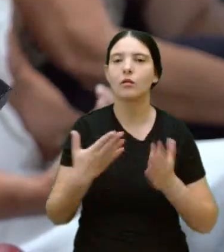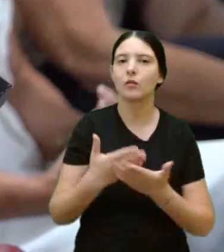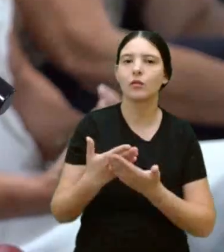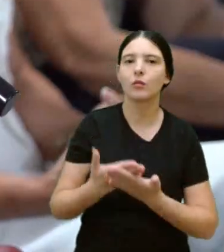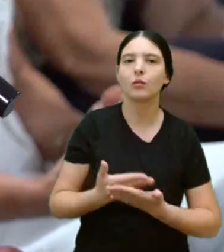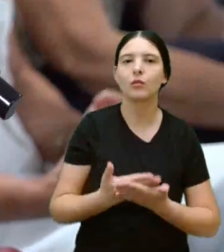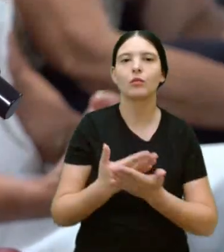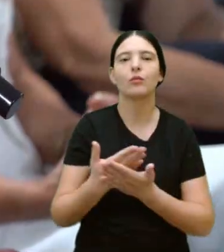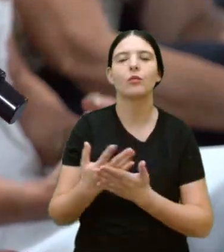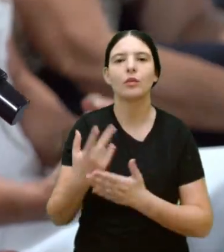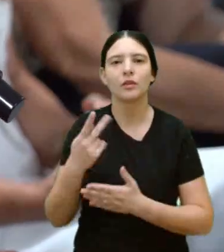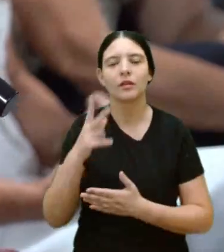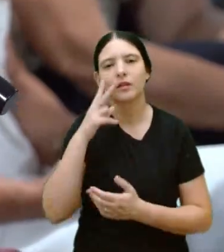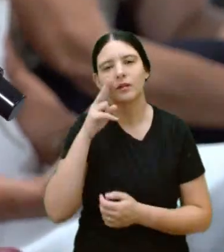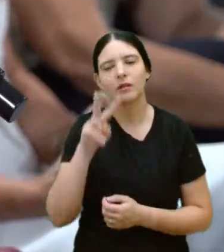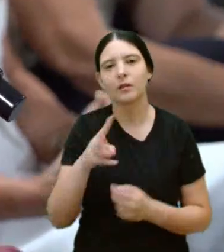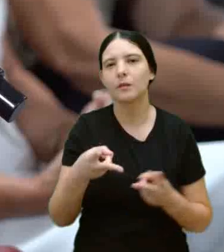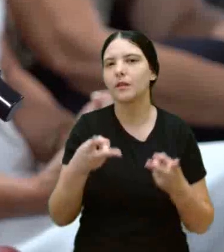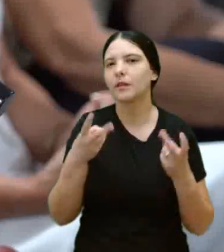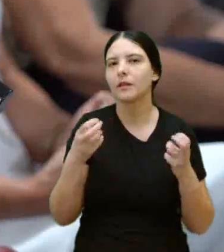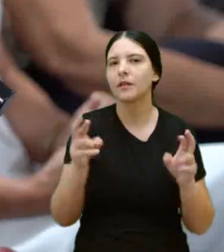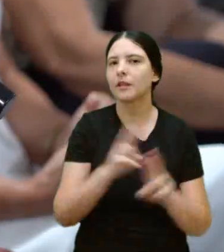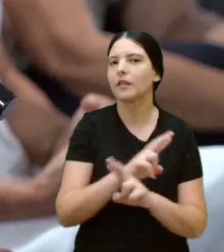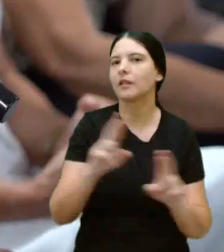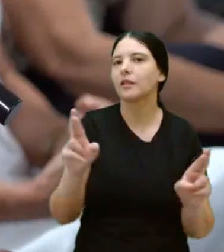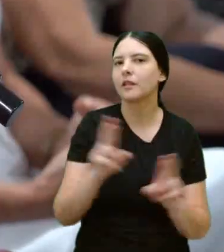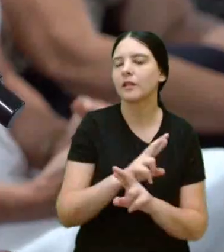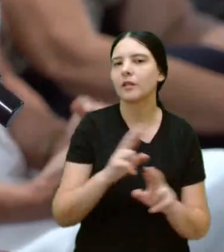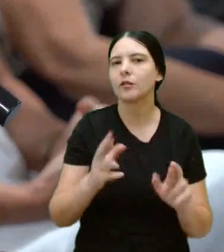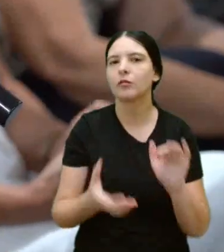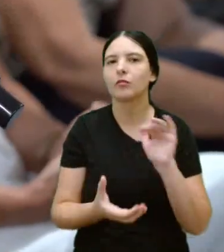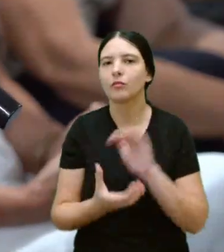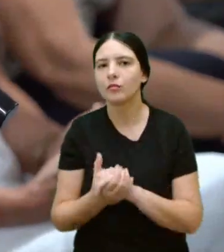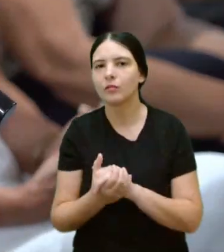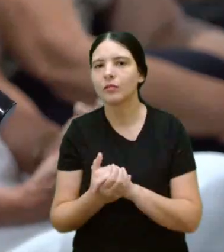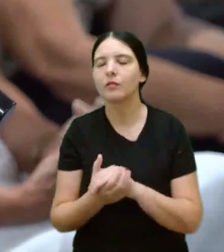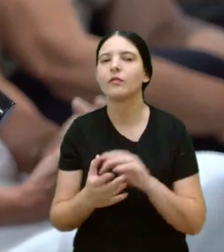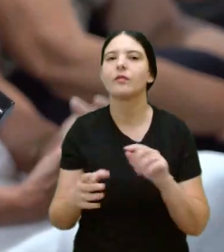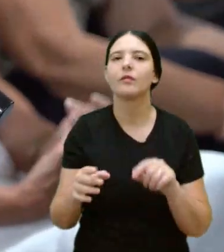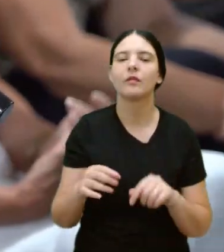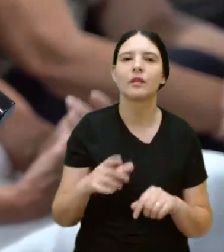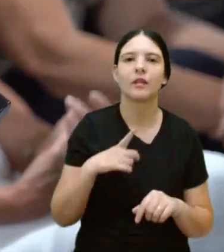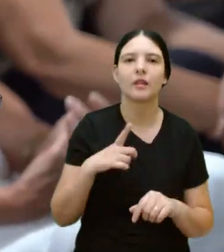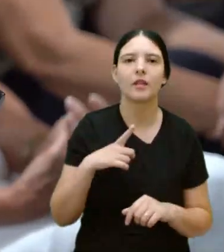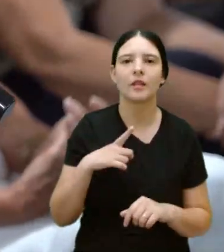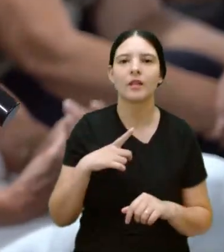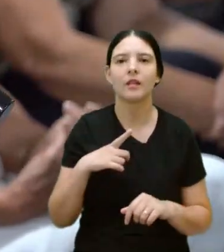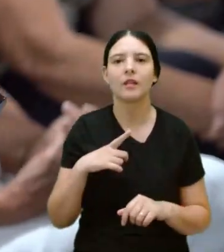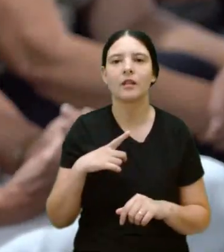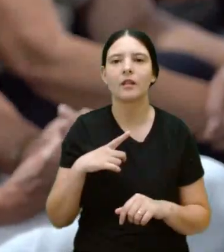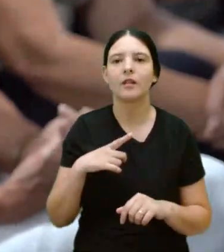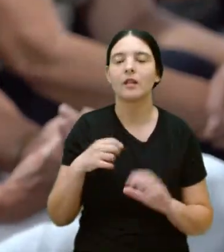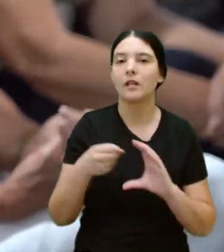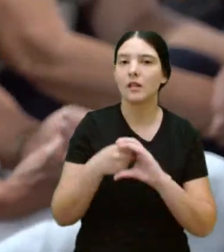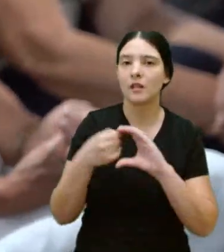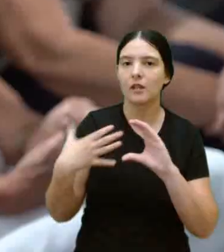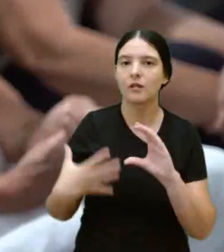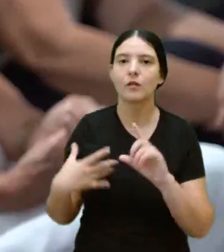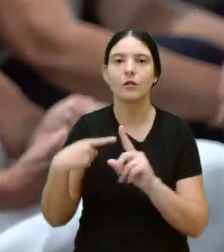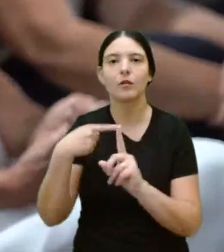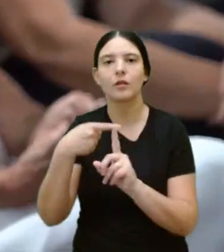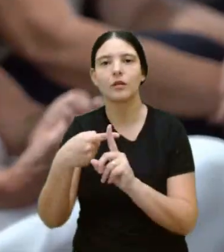vê das relações conjugais em relação ao lado, as características positivas e as